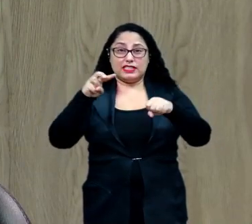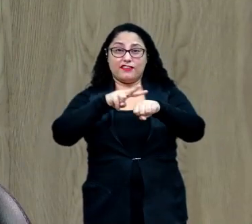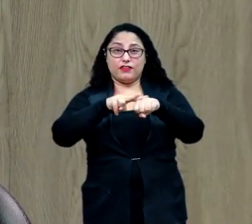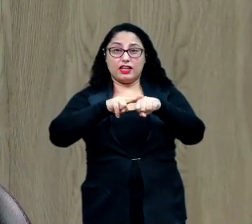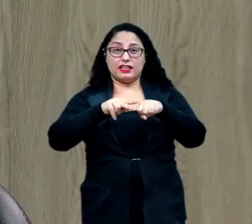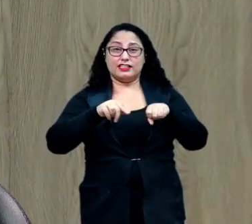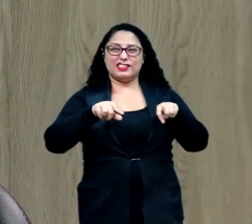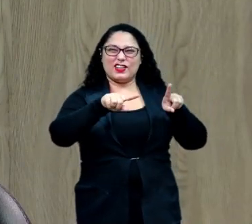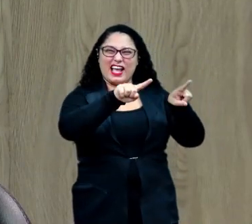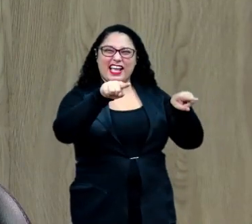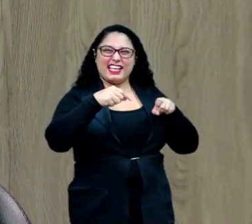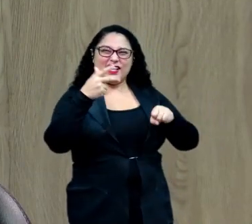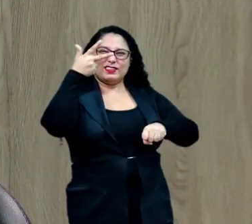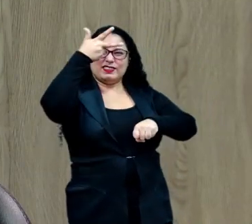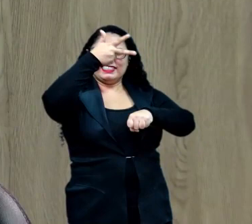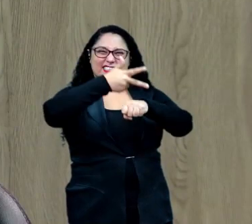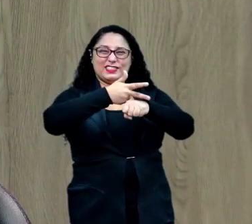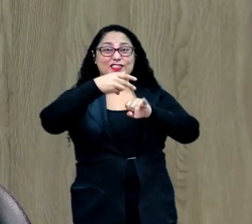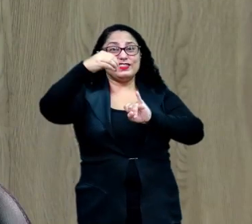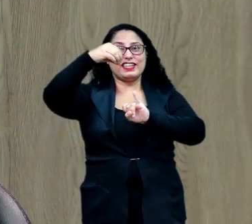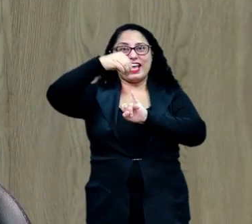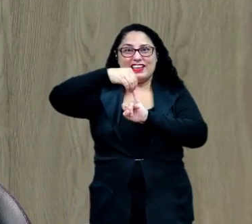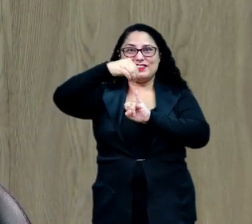aqui no estúdio do IFB.